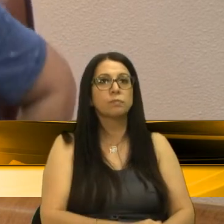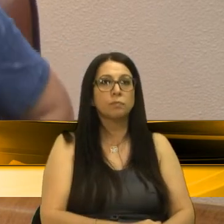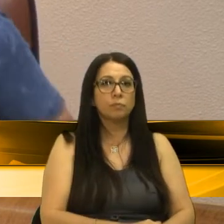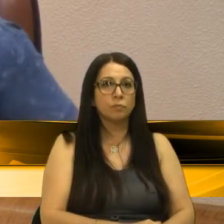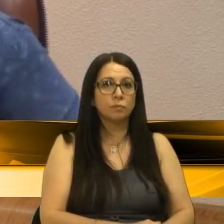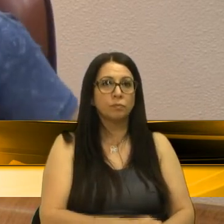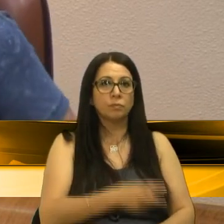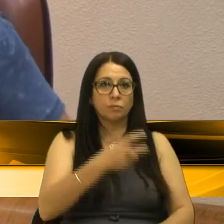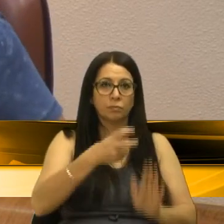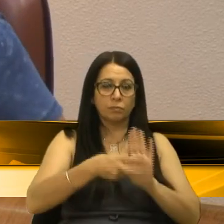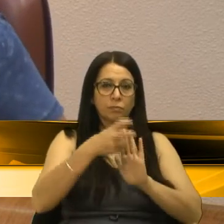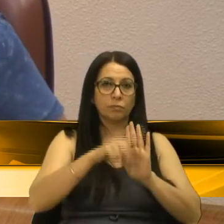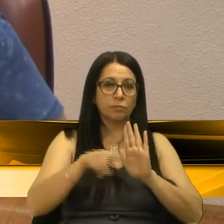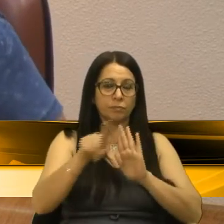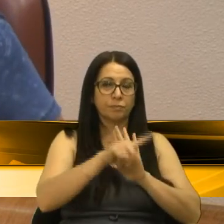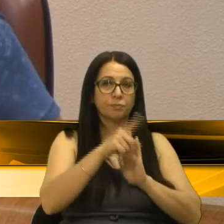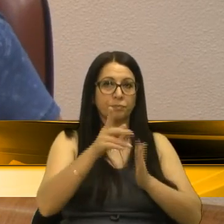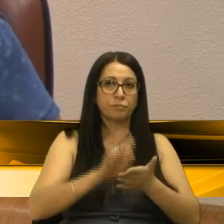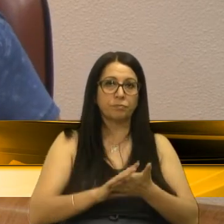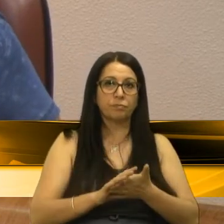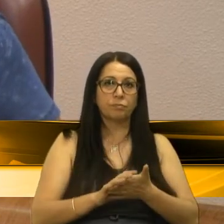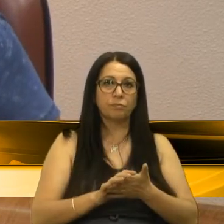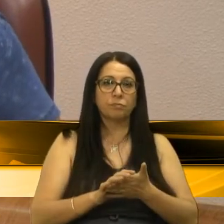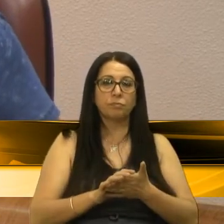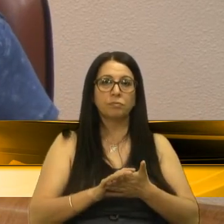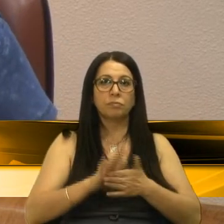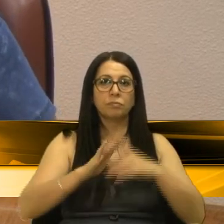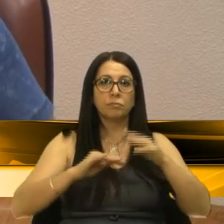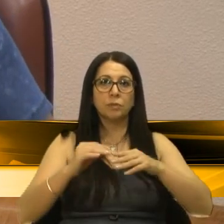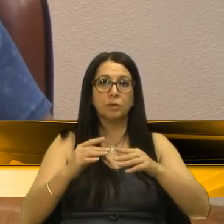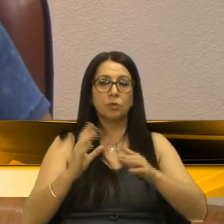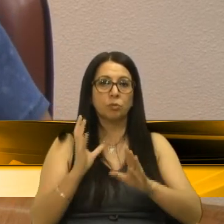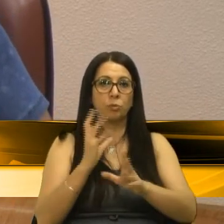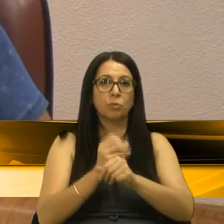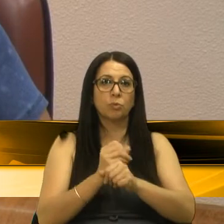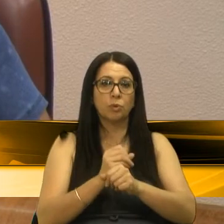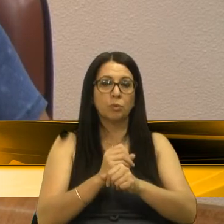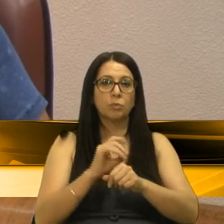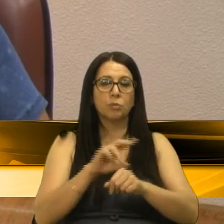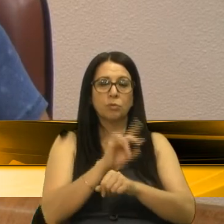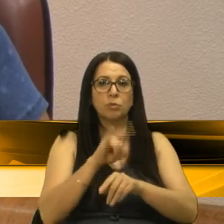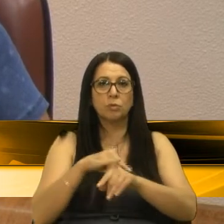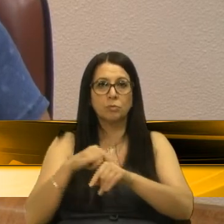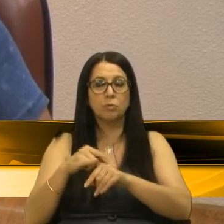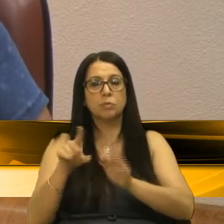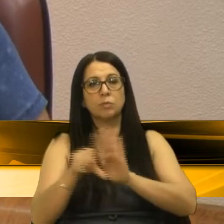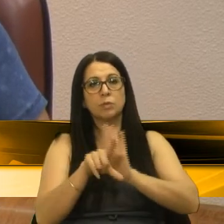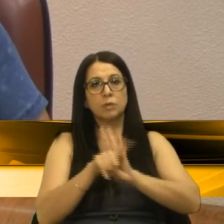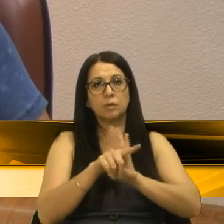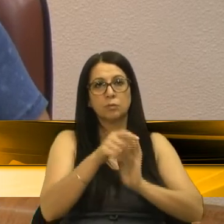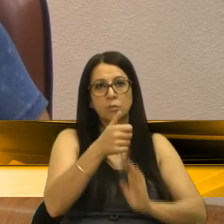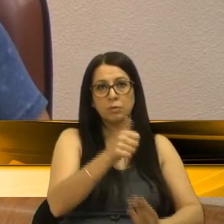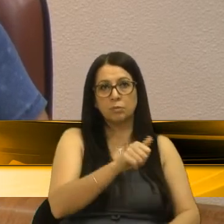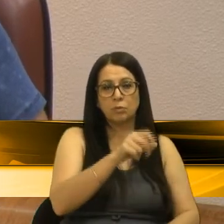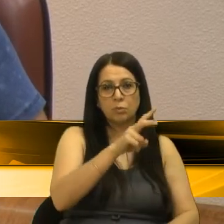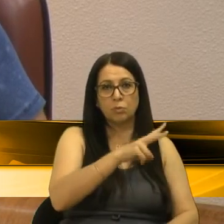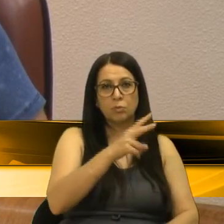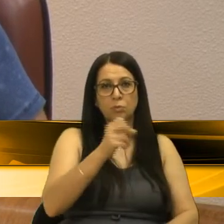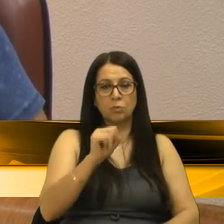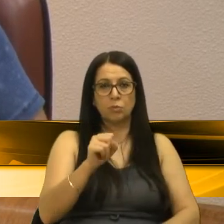Quinto, seja atendida a quantificação total das instalações sanitárias nos termos do disposto da Lei nº 11.228,